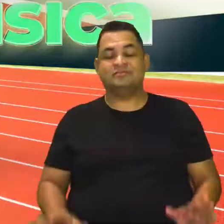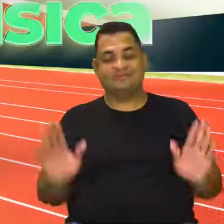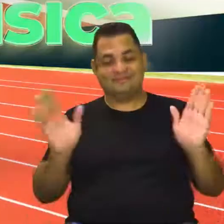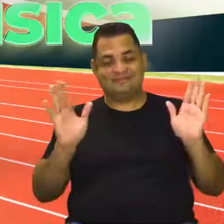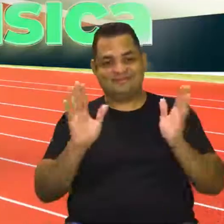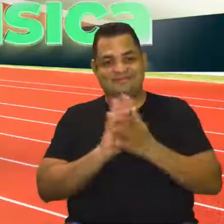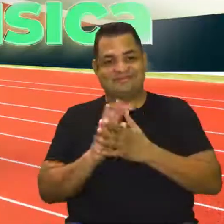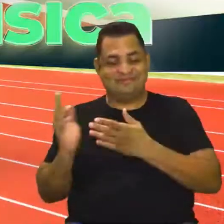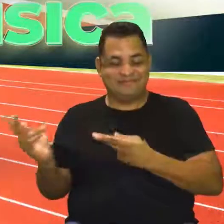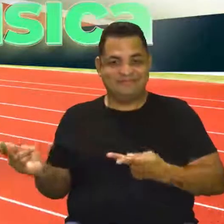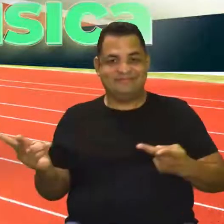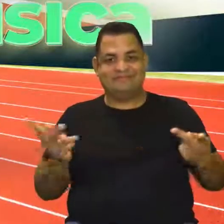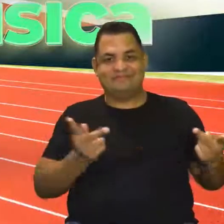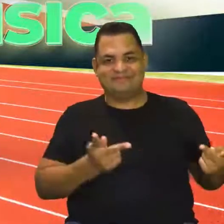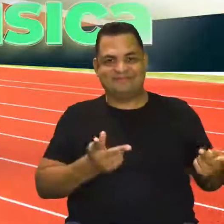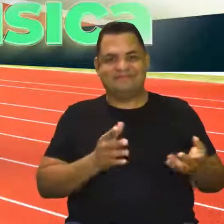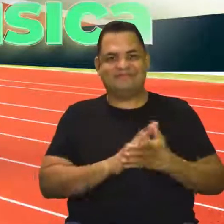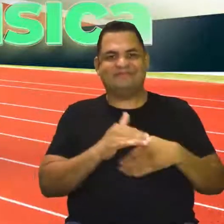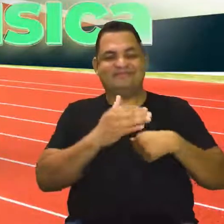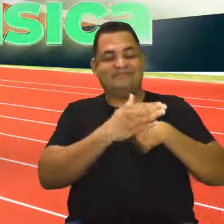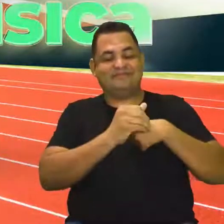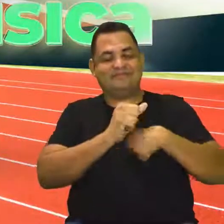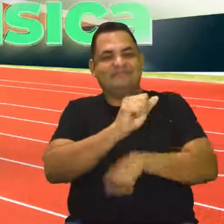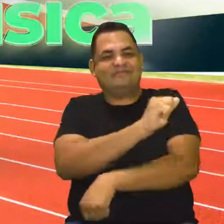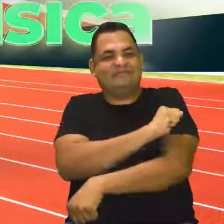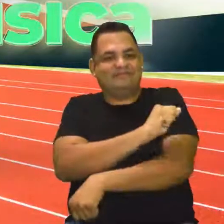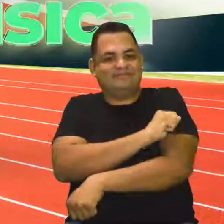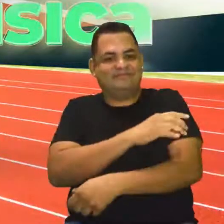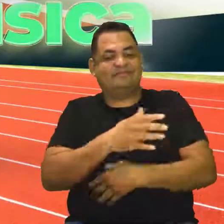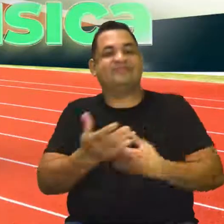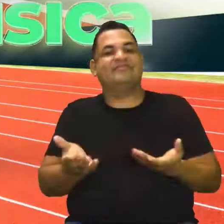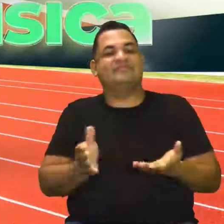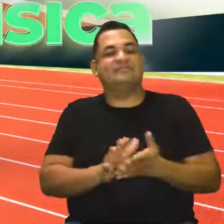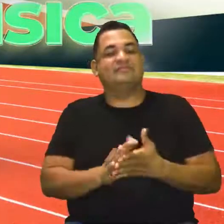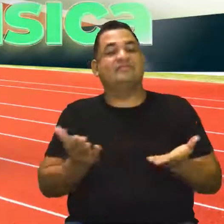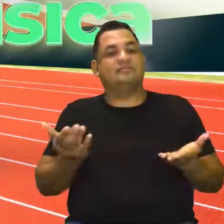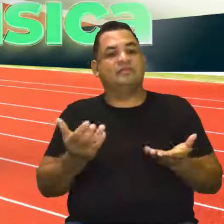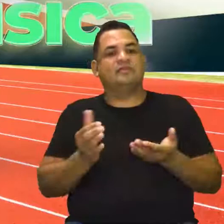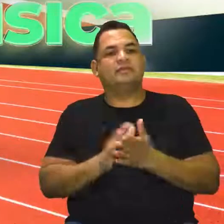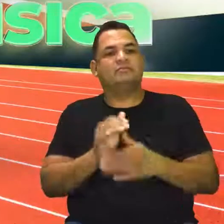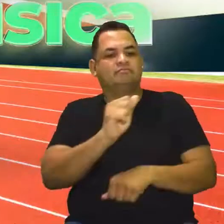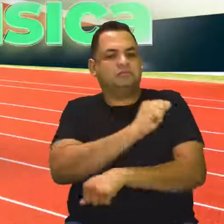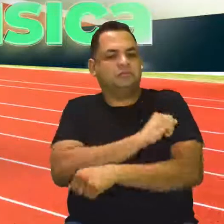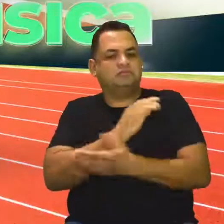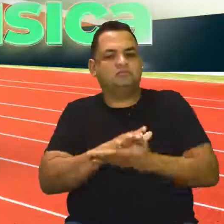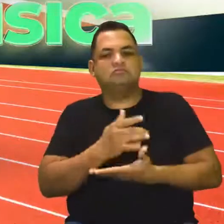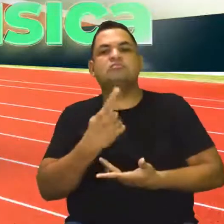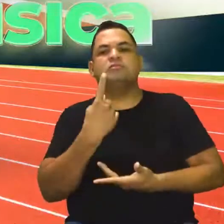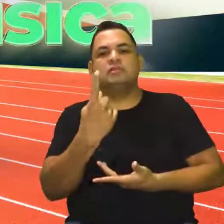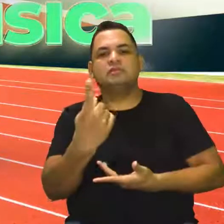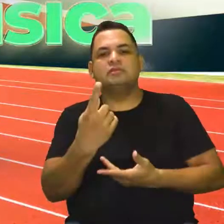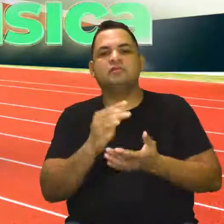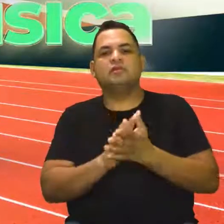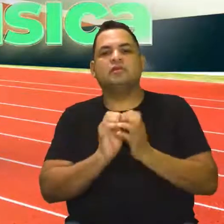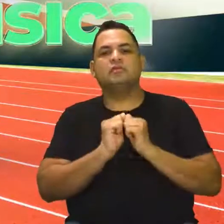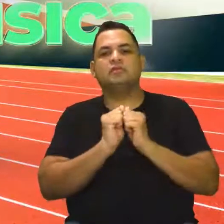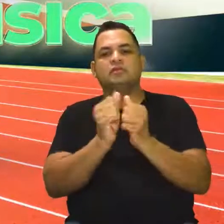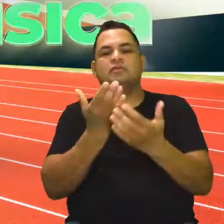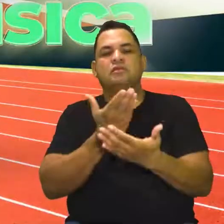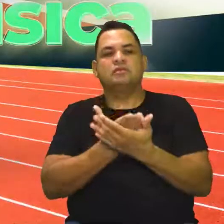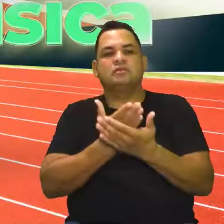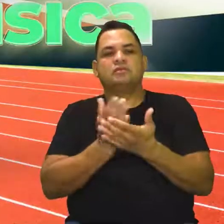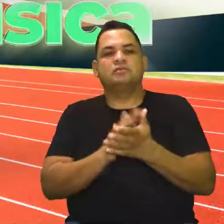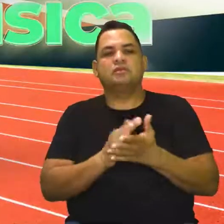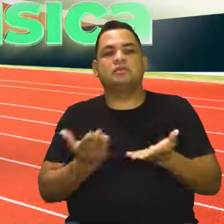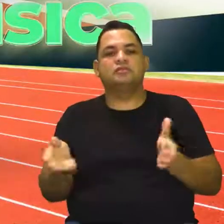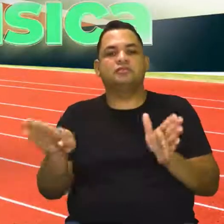Olá, seja muito bem-vindo, caríssimo aluno, caríssima aluna, estudante que está aí do outro lado acompanhando essa aula, né? Estamos